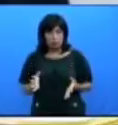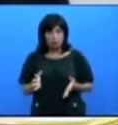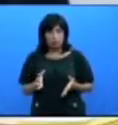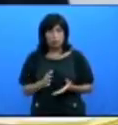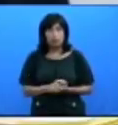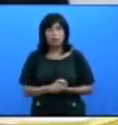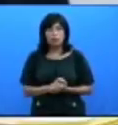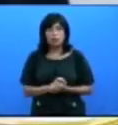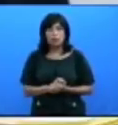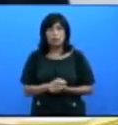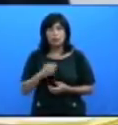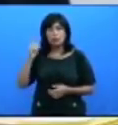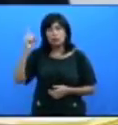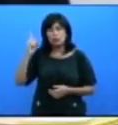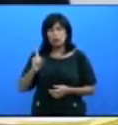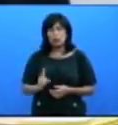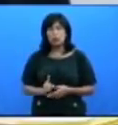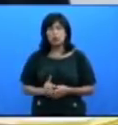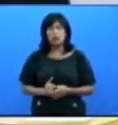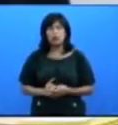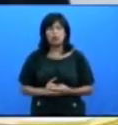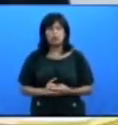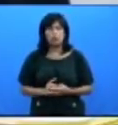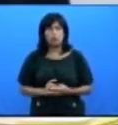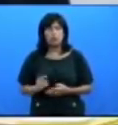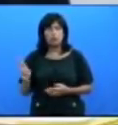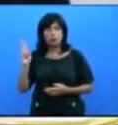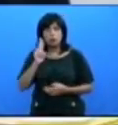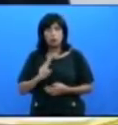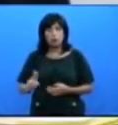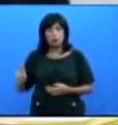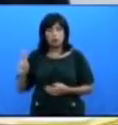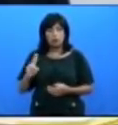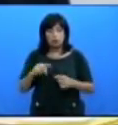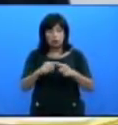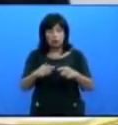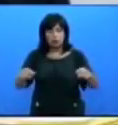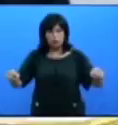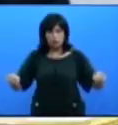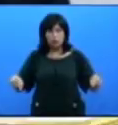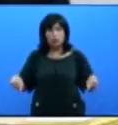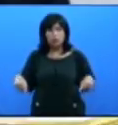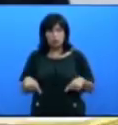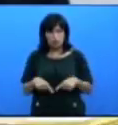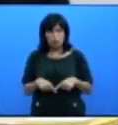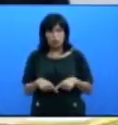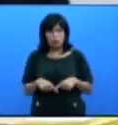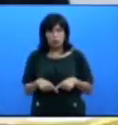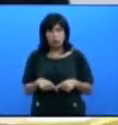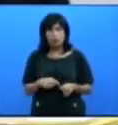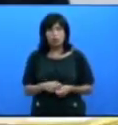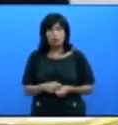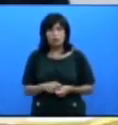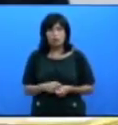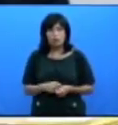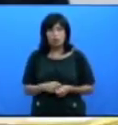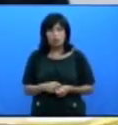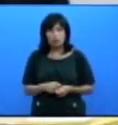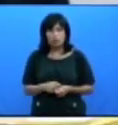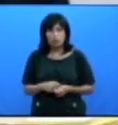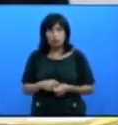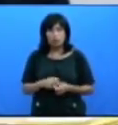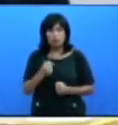concessão de direito real de uso dos lotes 11, 12 e 13 da quadra F do Parque